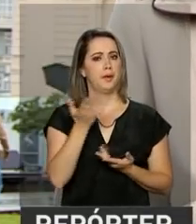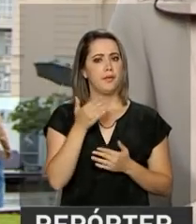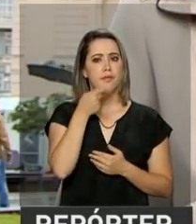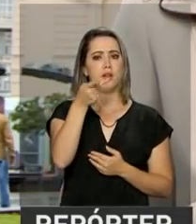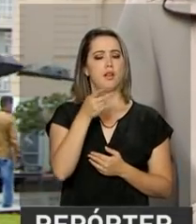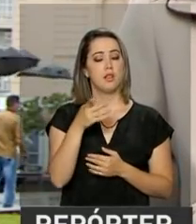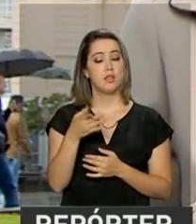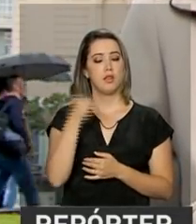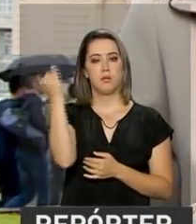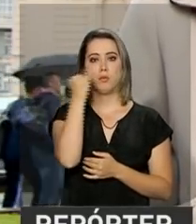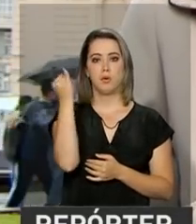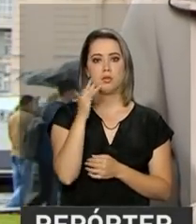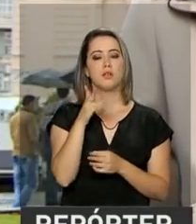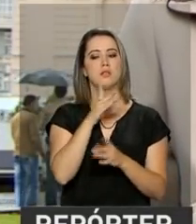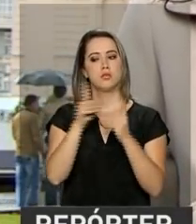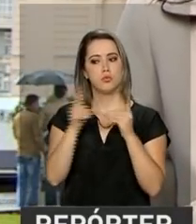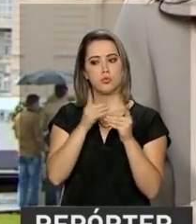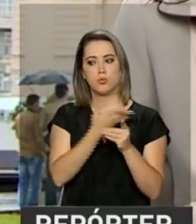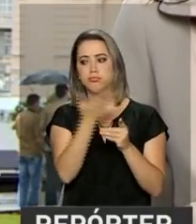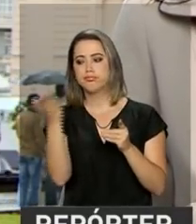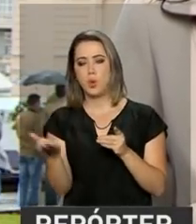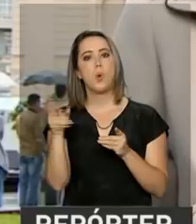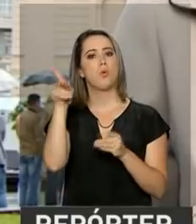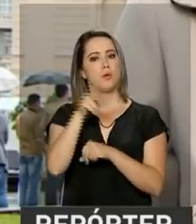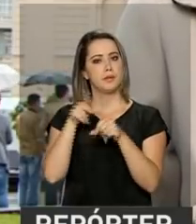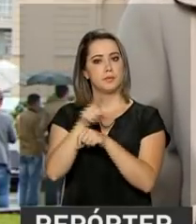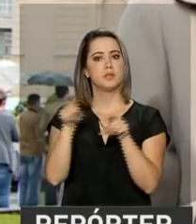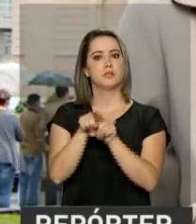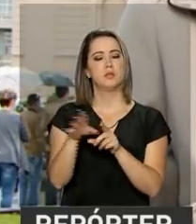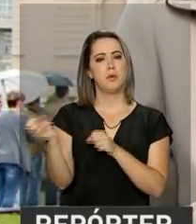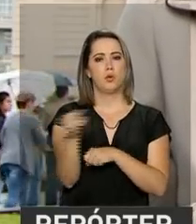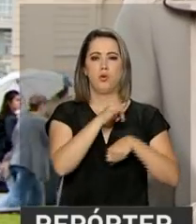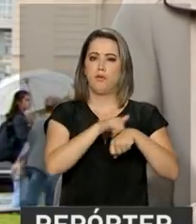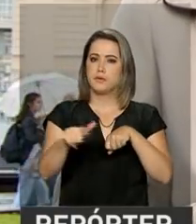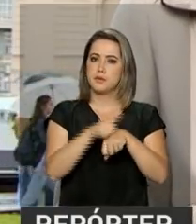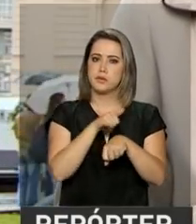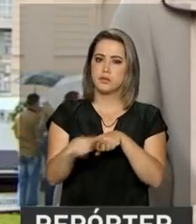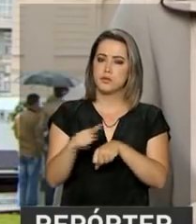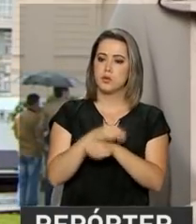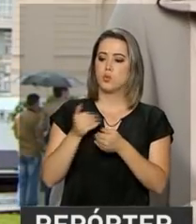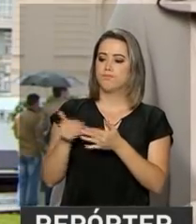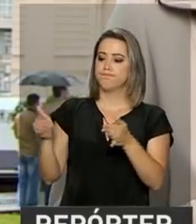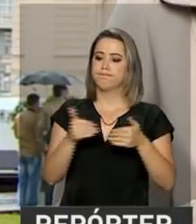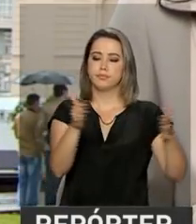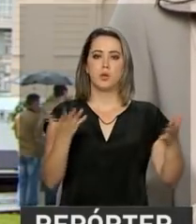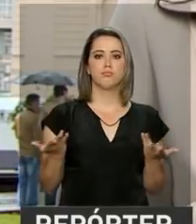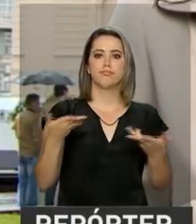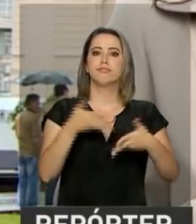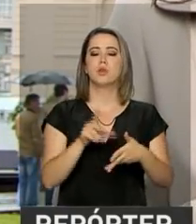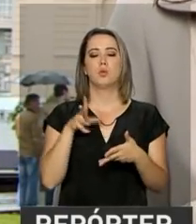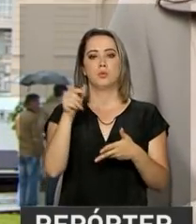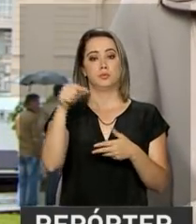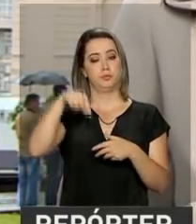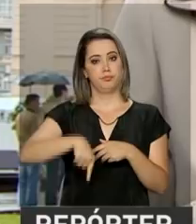ressaltar a importância do diálogo com a Rússia e uma nova estratégia de relações com outros países, abrindo portas em todos os continentes. De